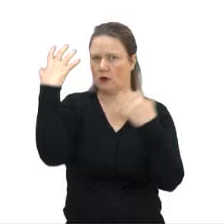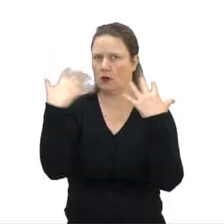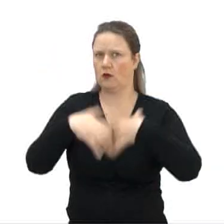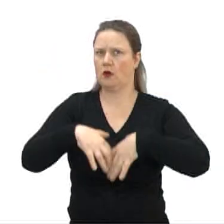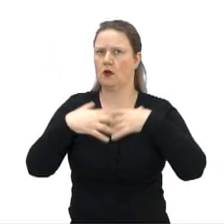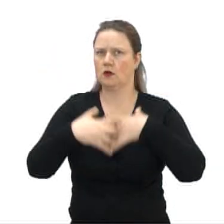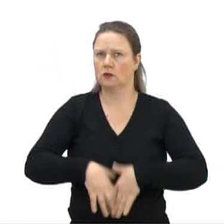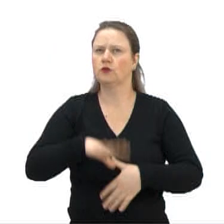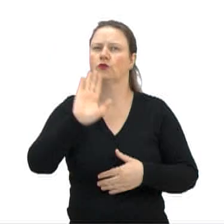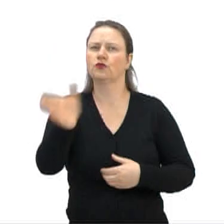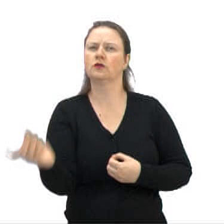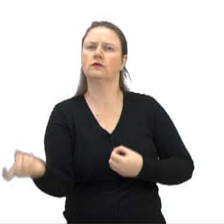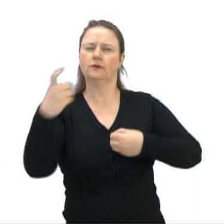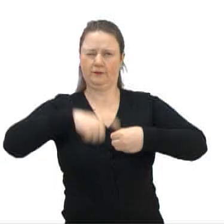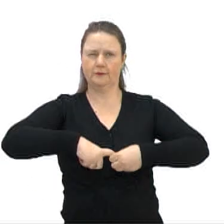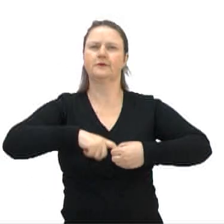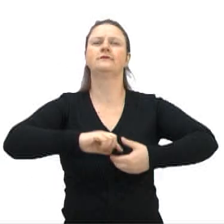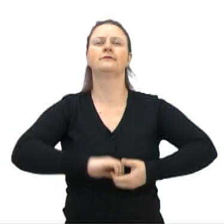já.